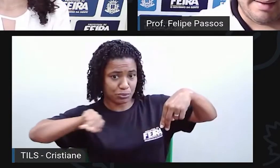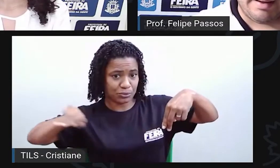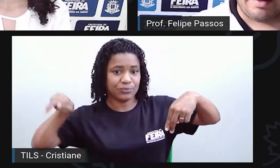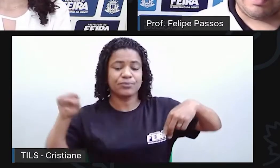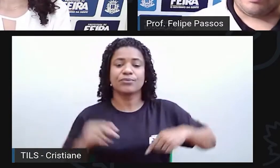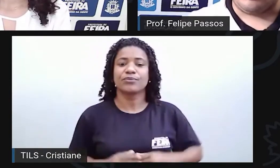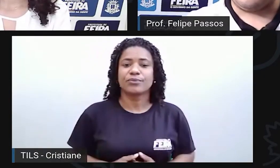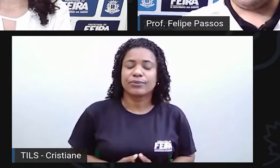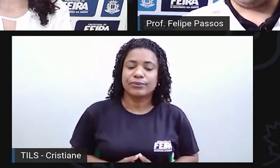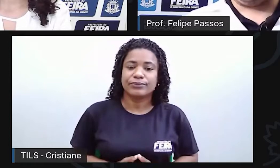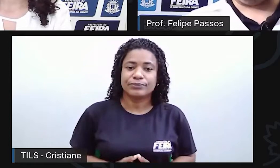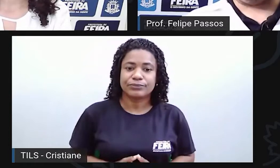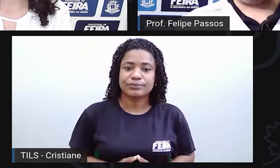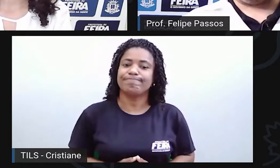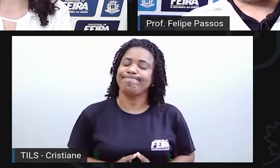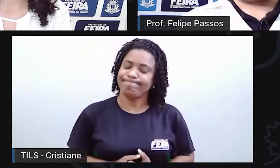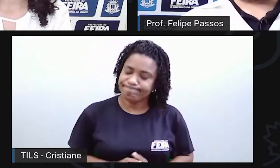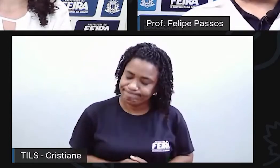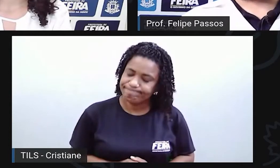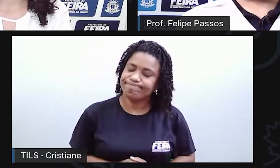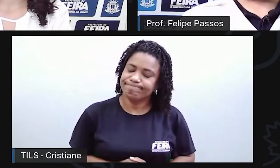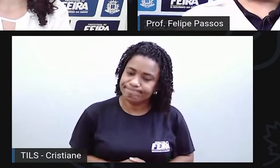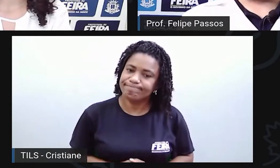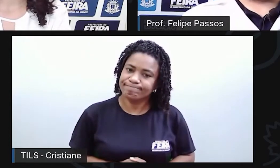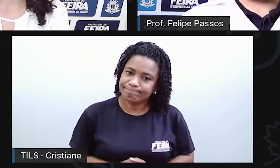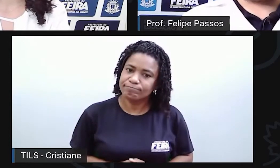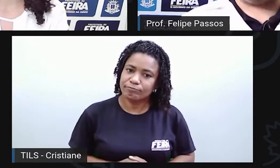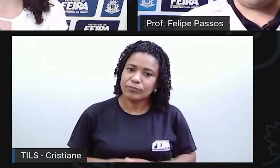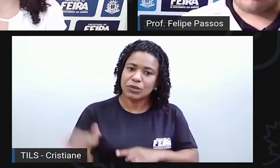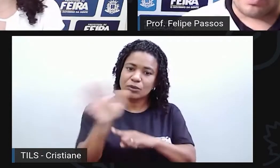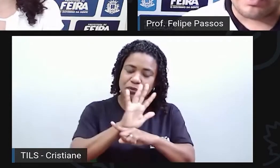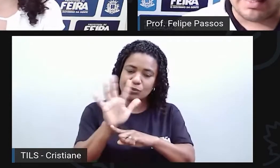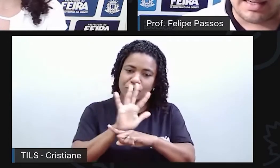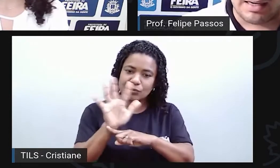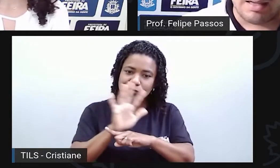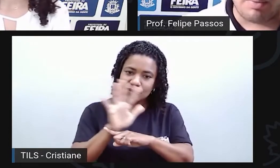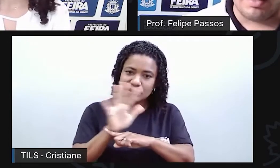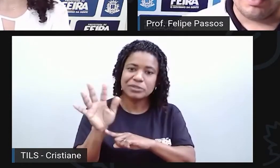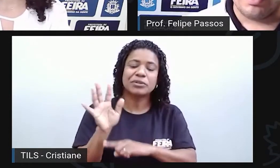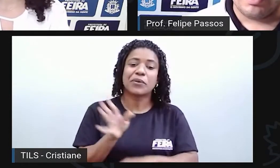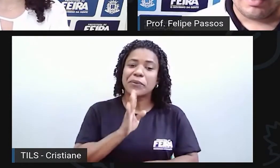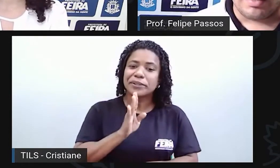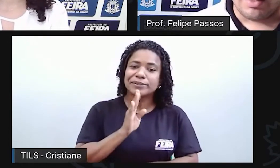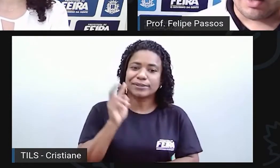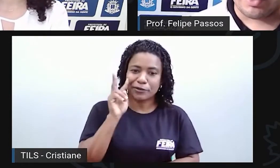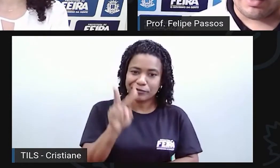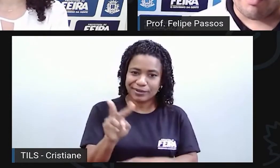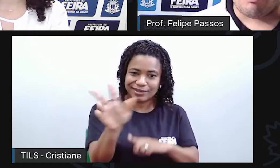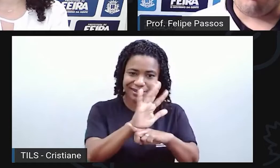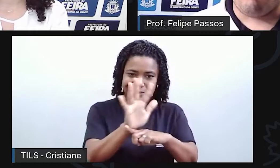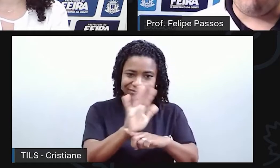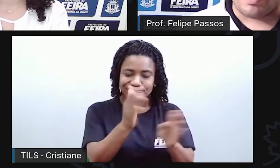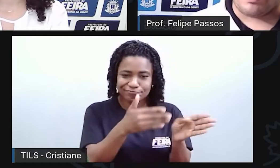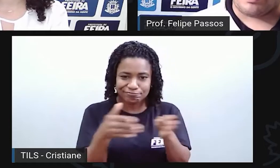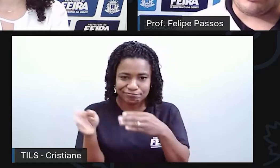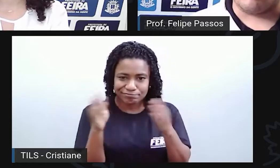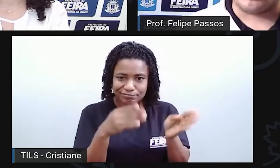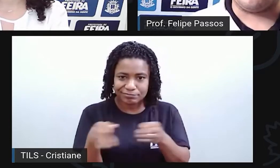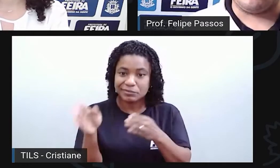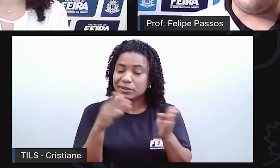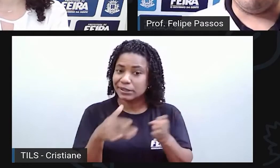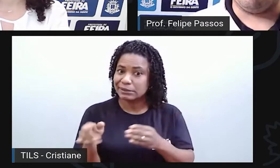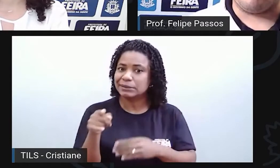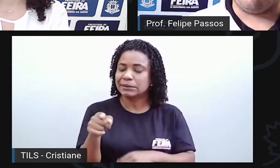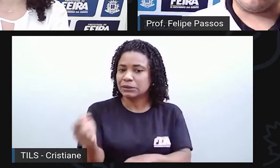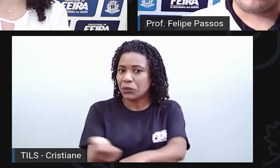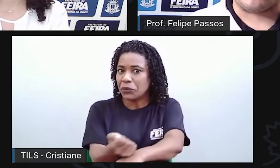Né? É bem forte, realmente. Eu já conheci esse clipe e eu acho ele